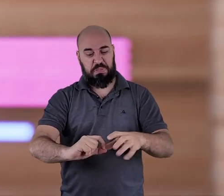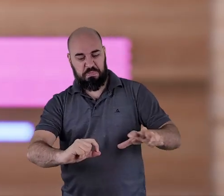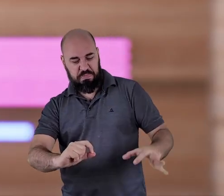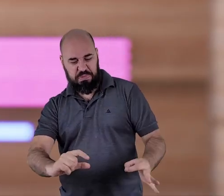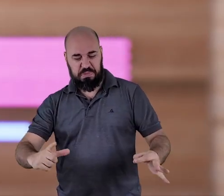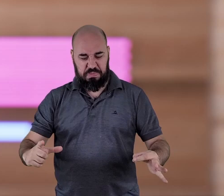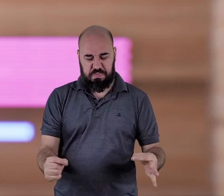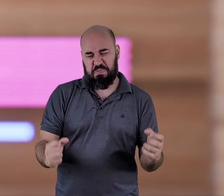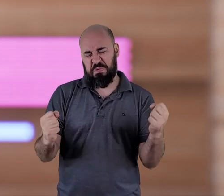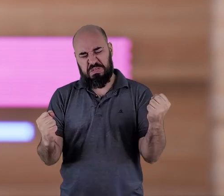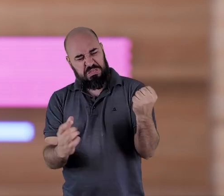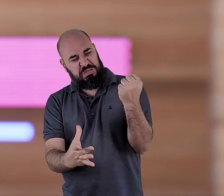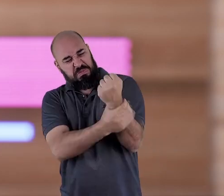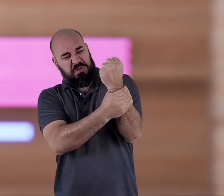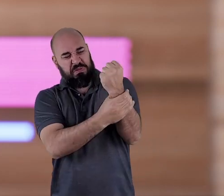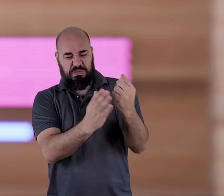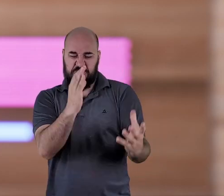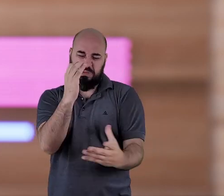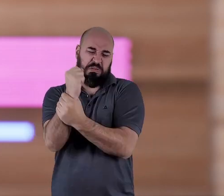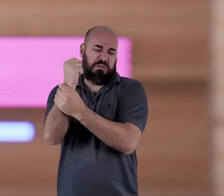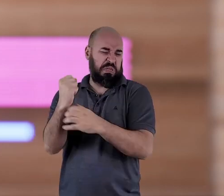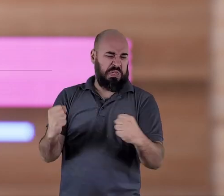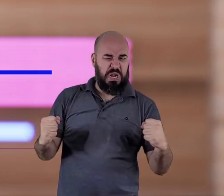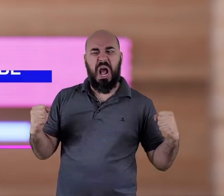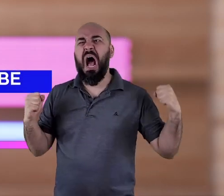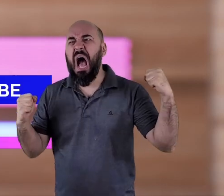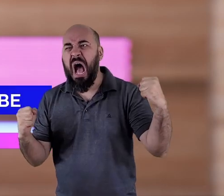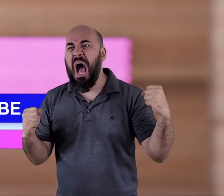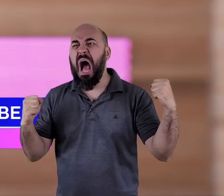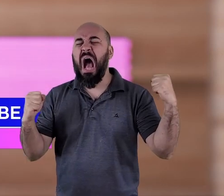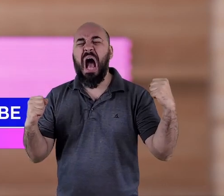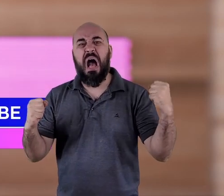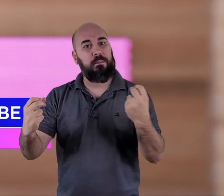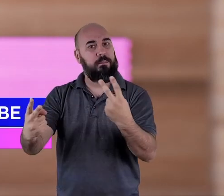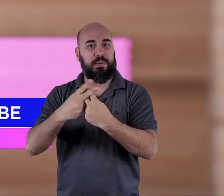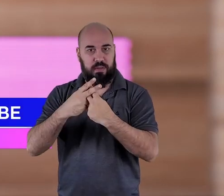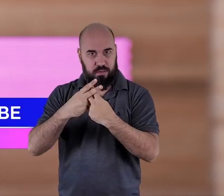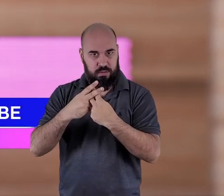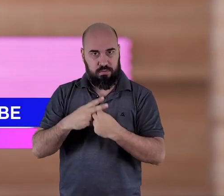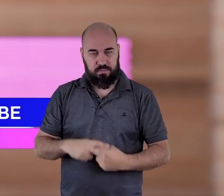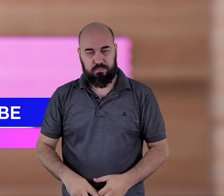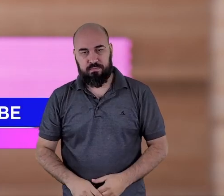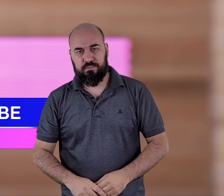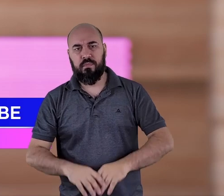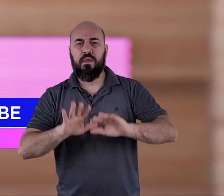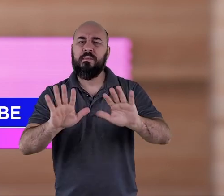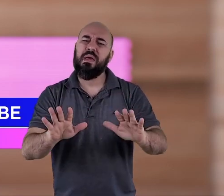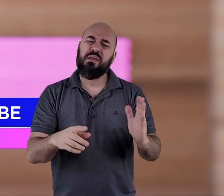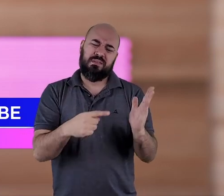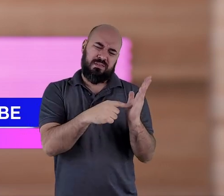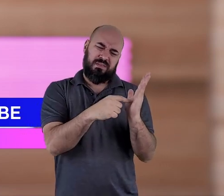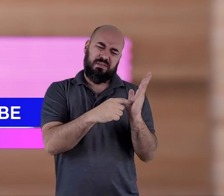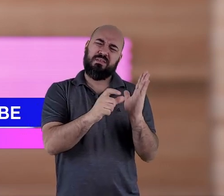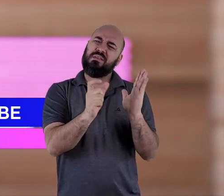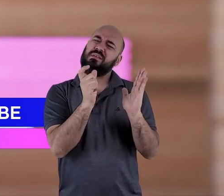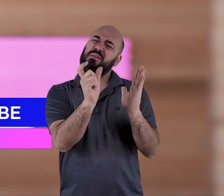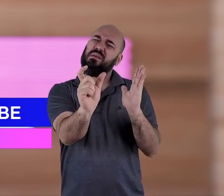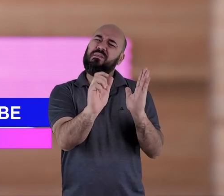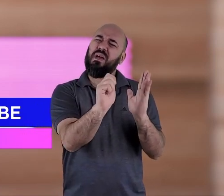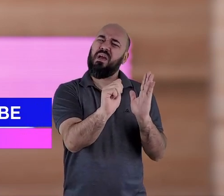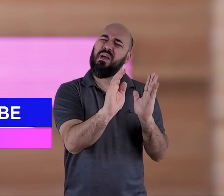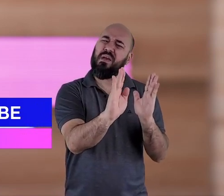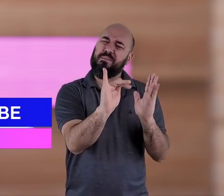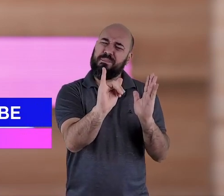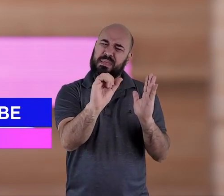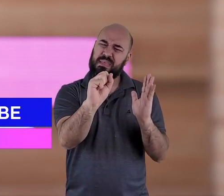Quando o mundo foi criado, em Gênesis 1, 2, encontramos a mesma expressão quando a